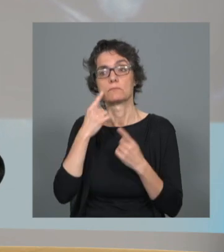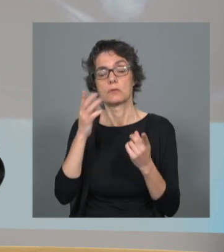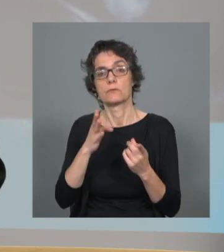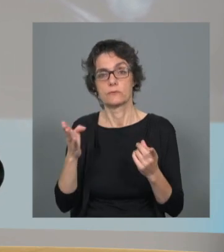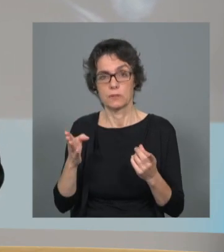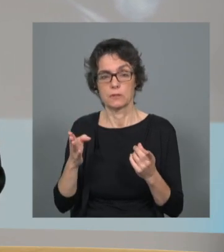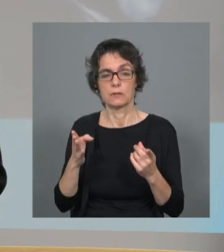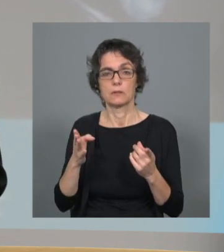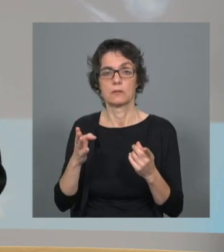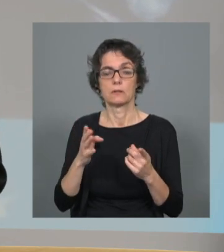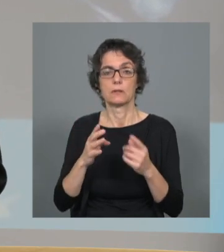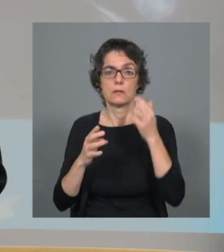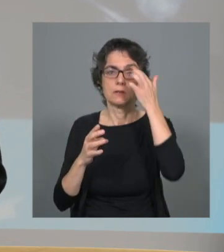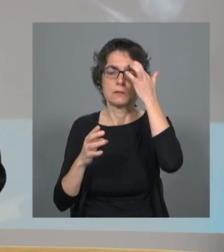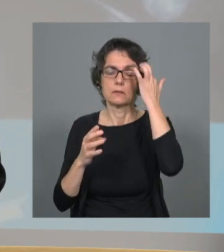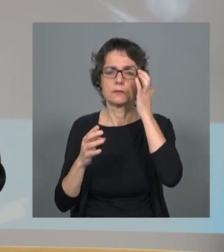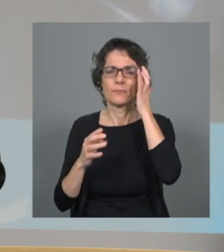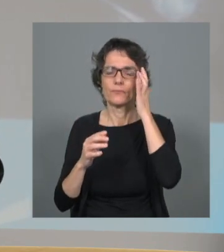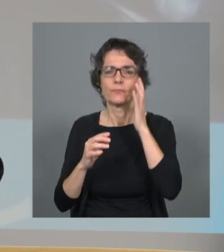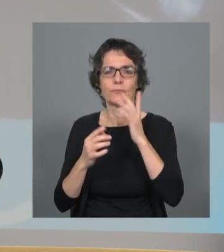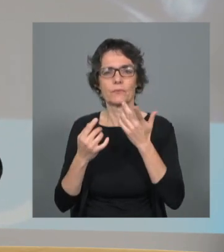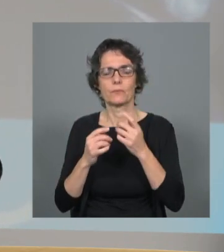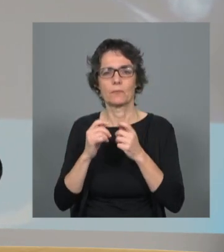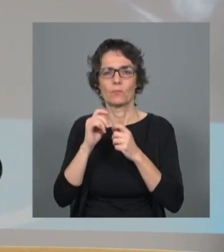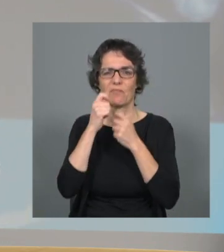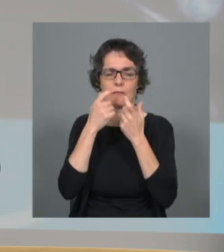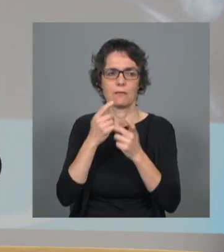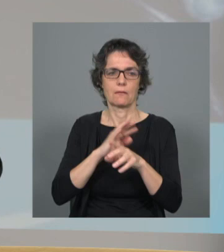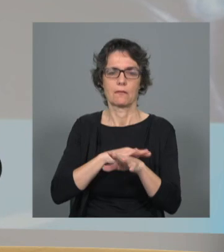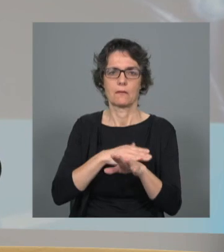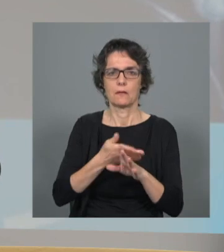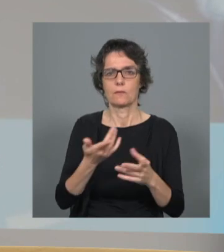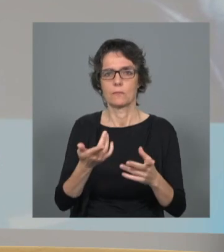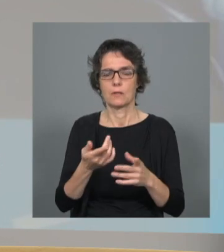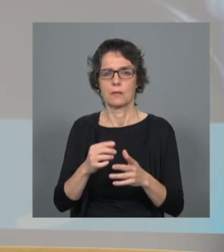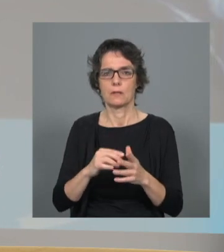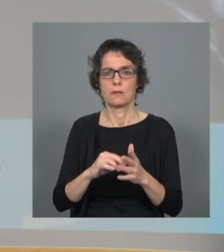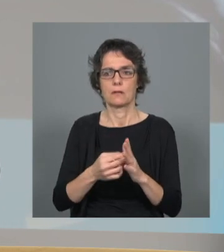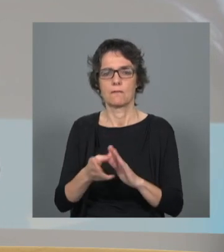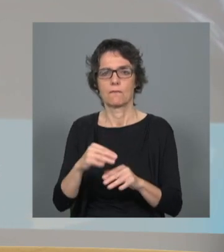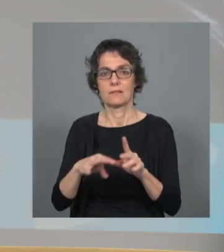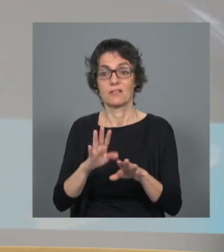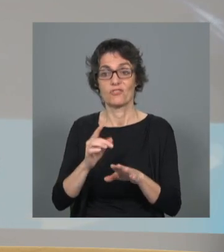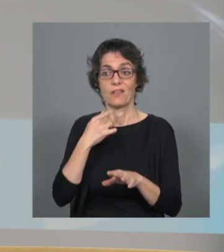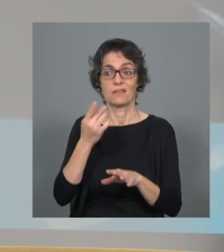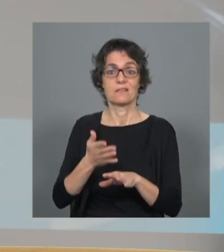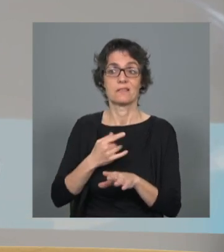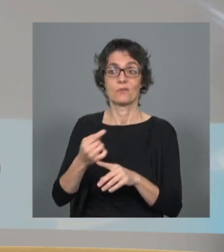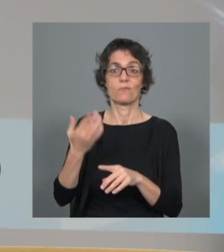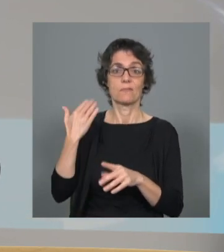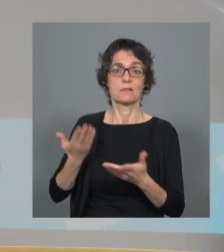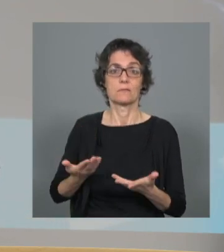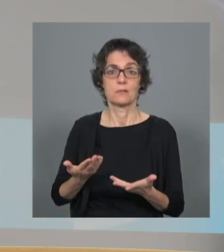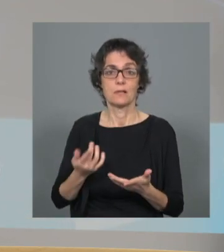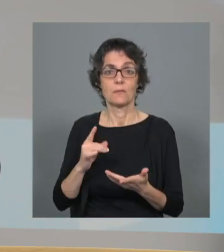é o reforço da testagem, já vem a ser anunciado há pelo menos uma semana. Os